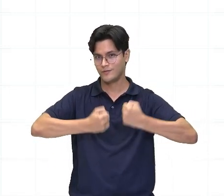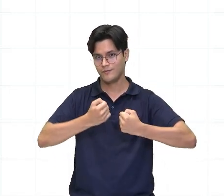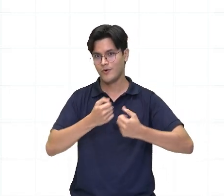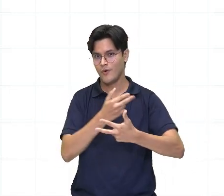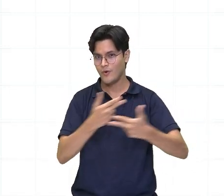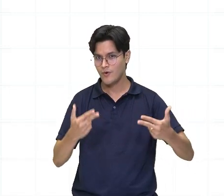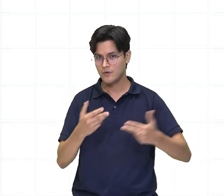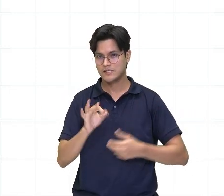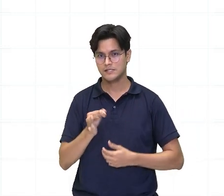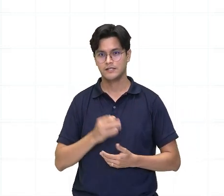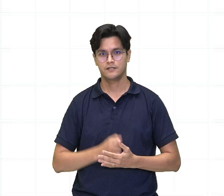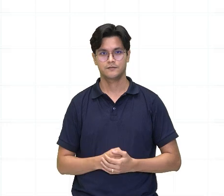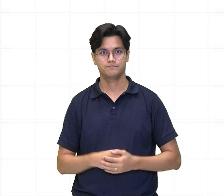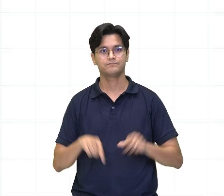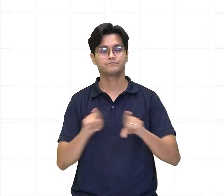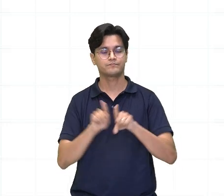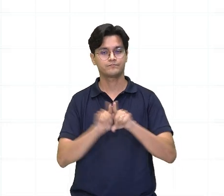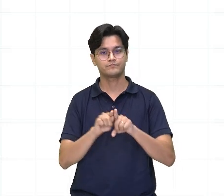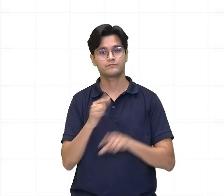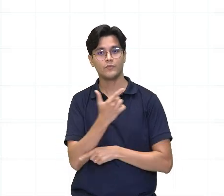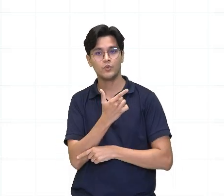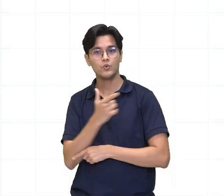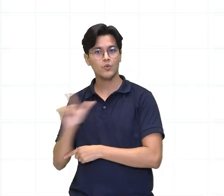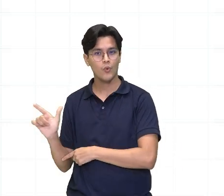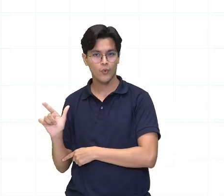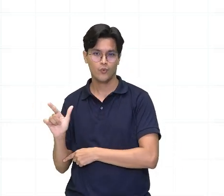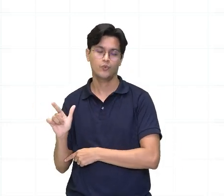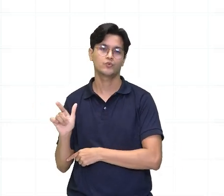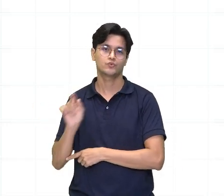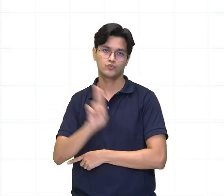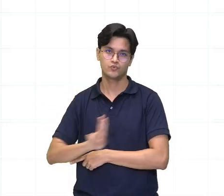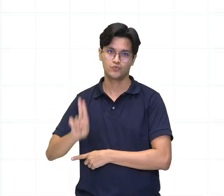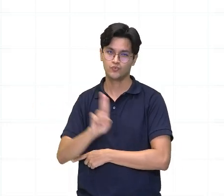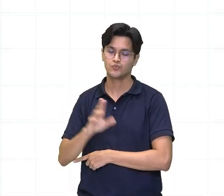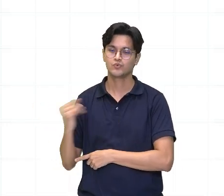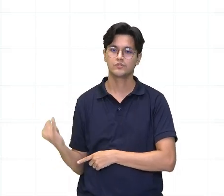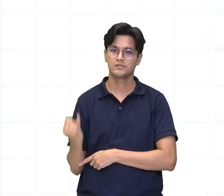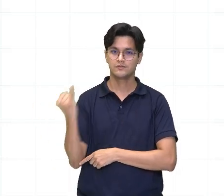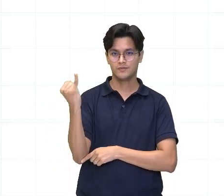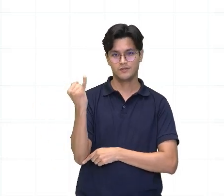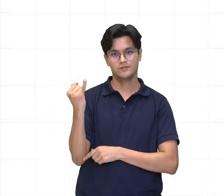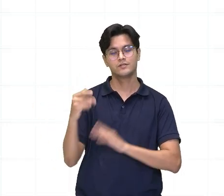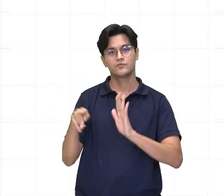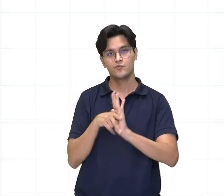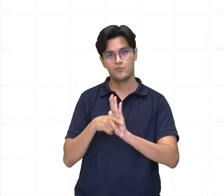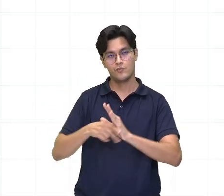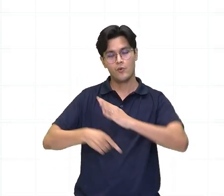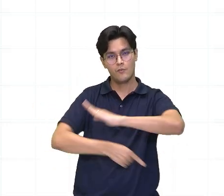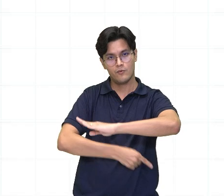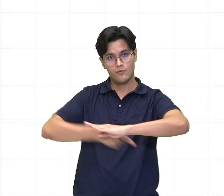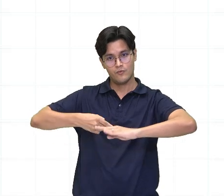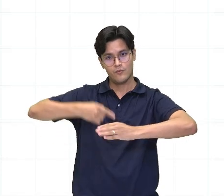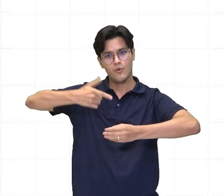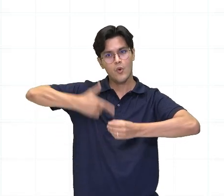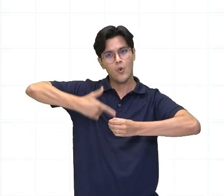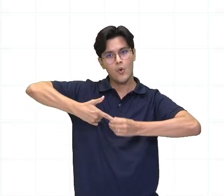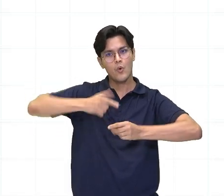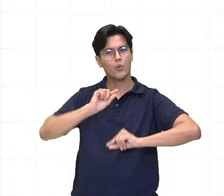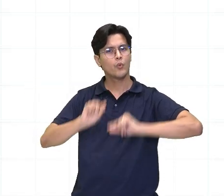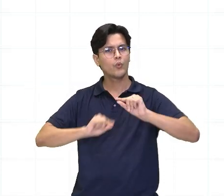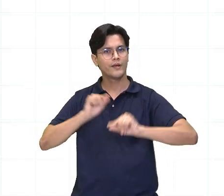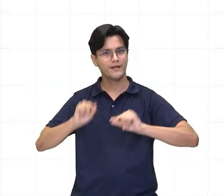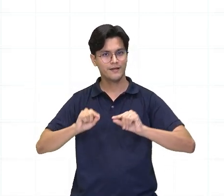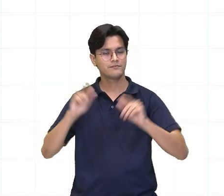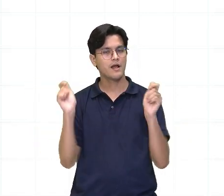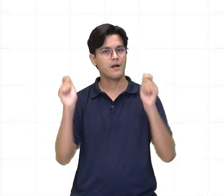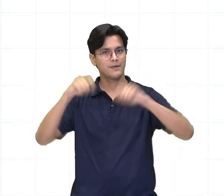E outro importante, né, uso importante para os combustíveis fósseis está na geração